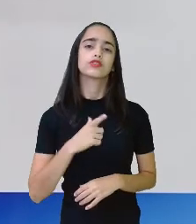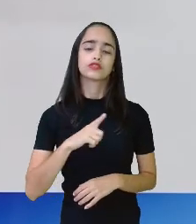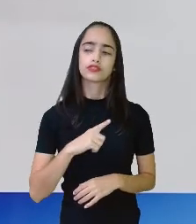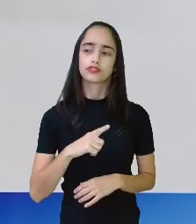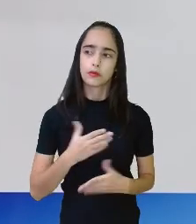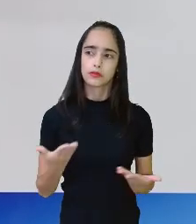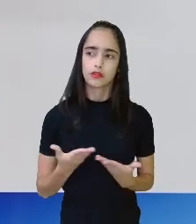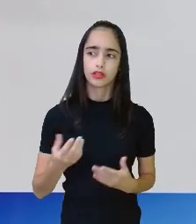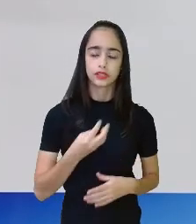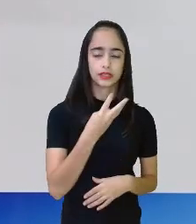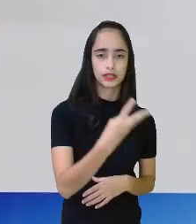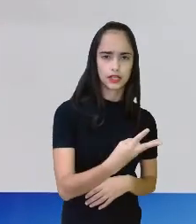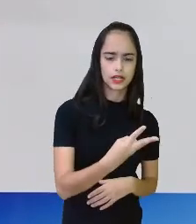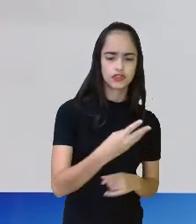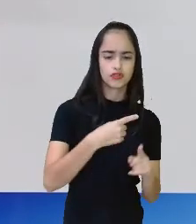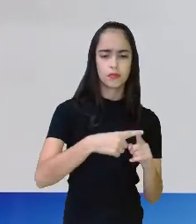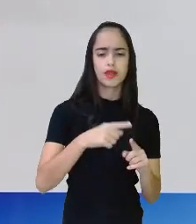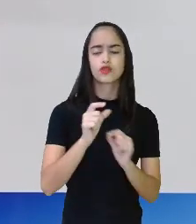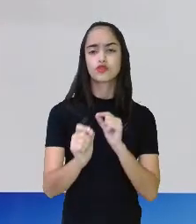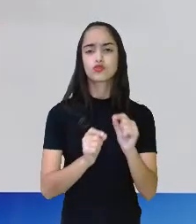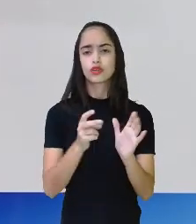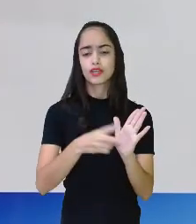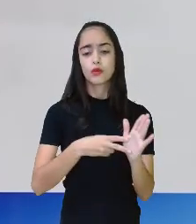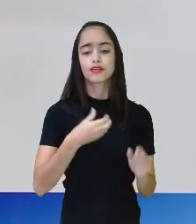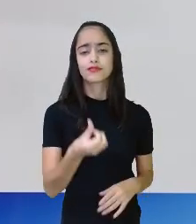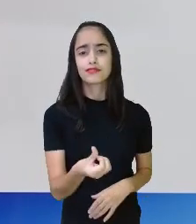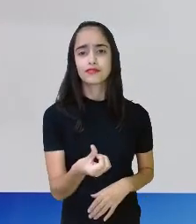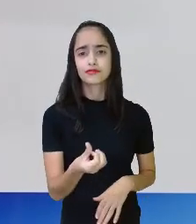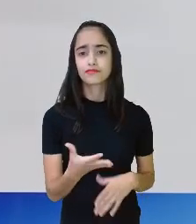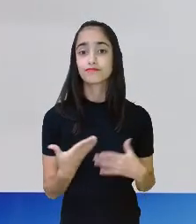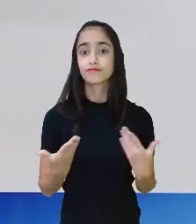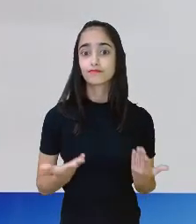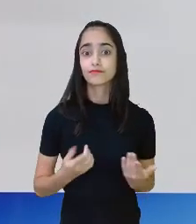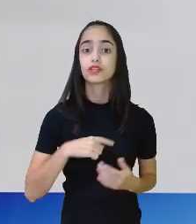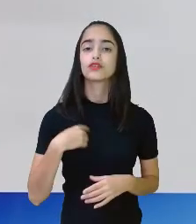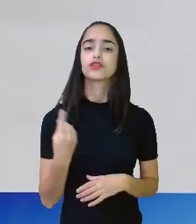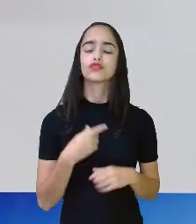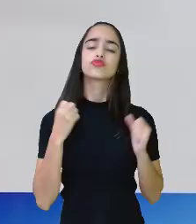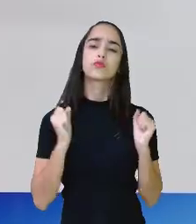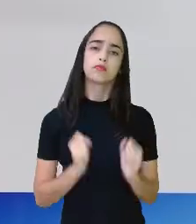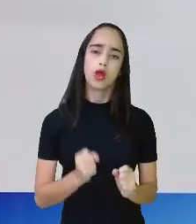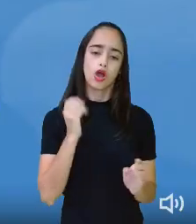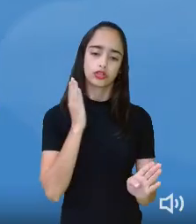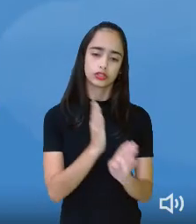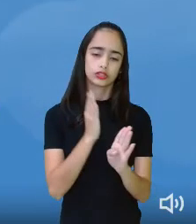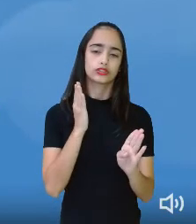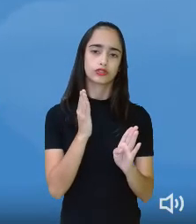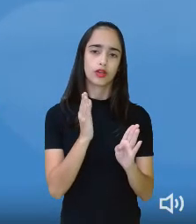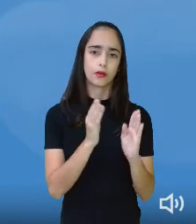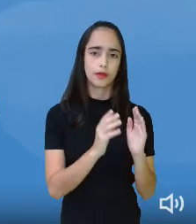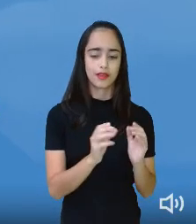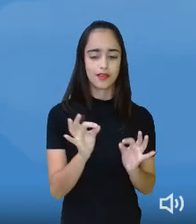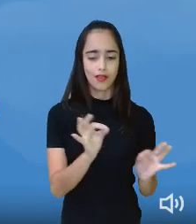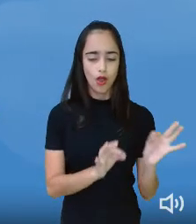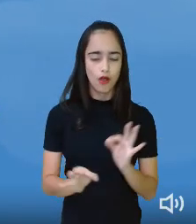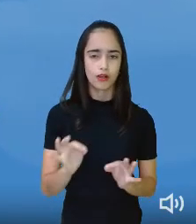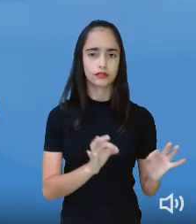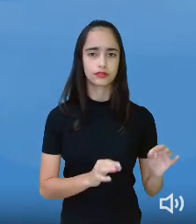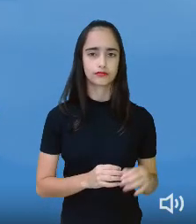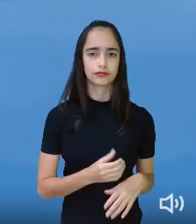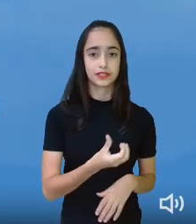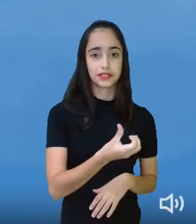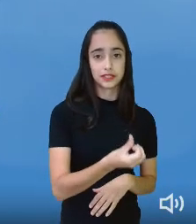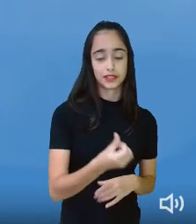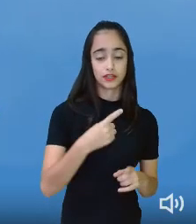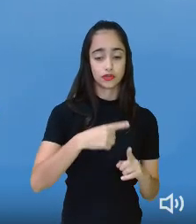3. 3 mais quem vai dar 6? A gente pode pensar assim, uma forma de descobrir o padrão. 6 mais quem vai dar